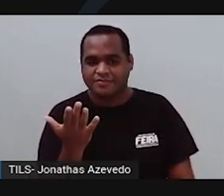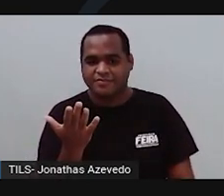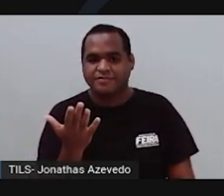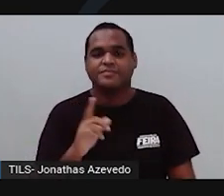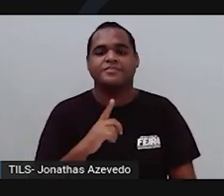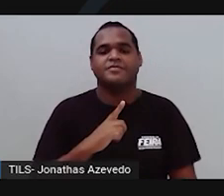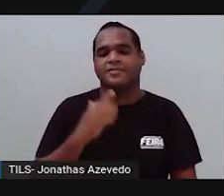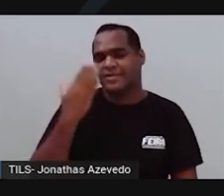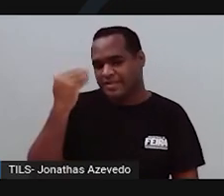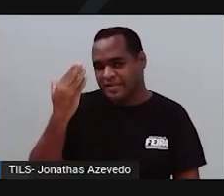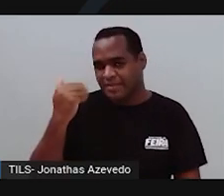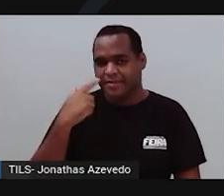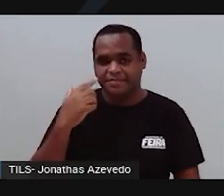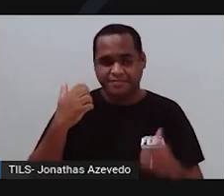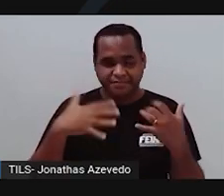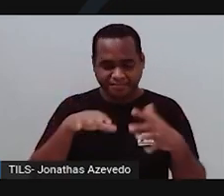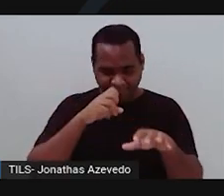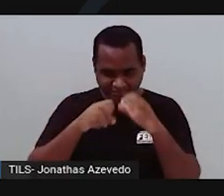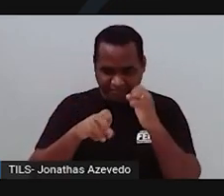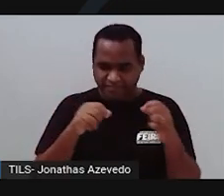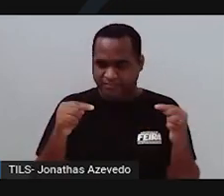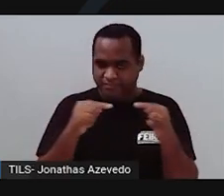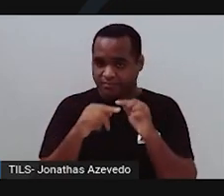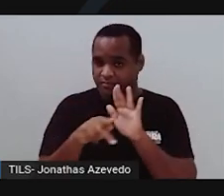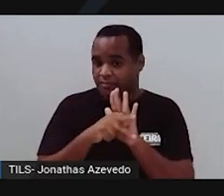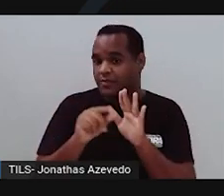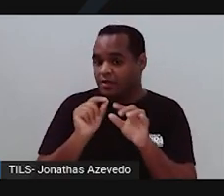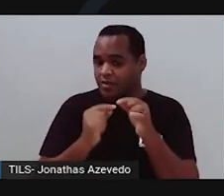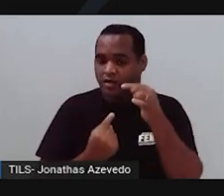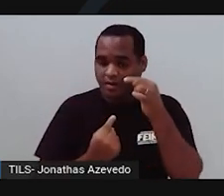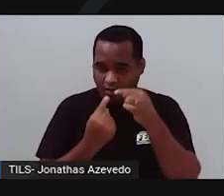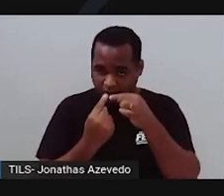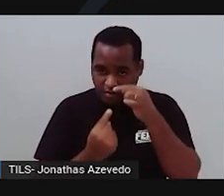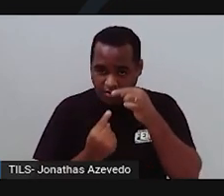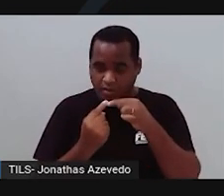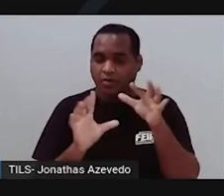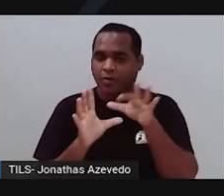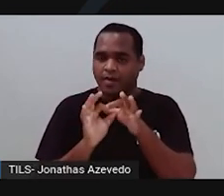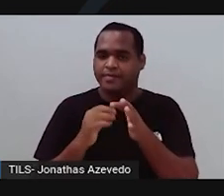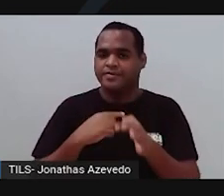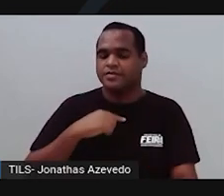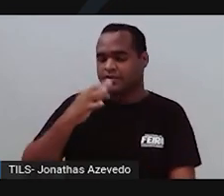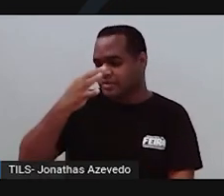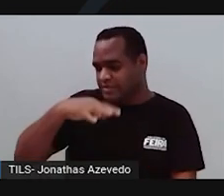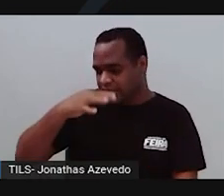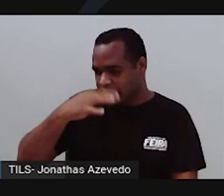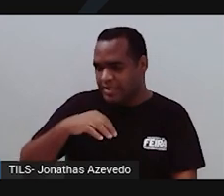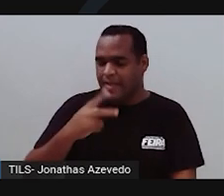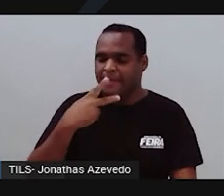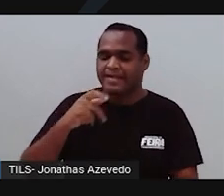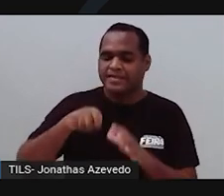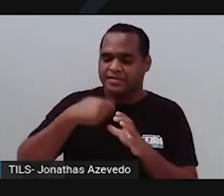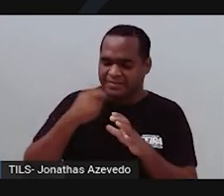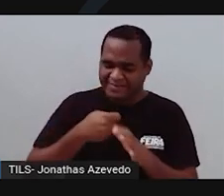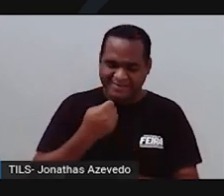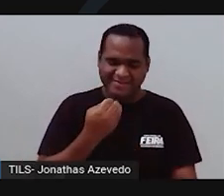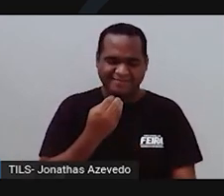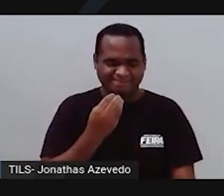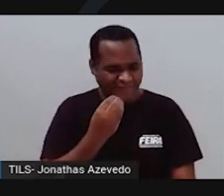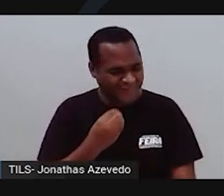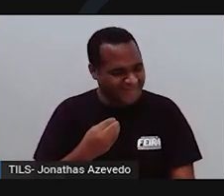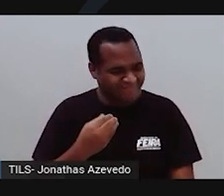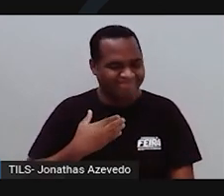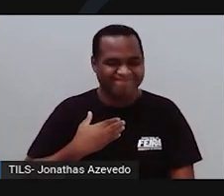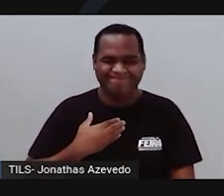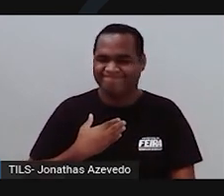Você sabia que o olfato também participa do paladar? Por isso, quando estamos resfriados, parece que os alimentos têm menos sabor. Que